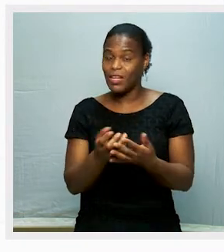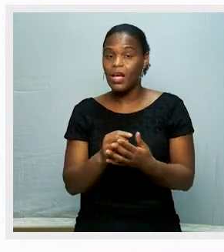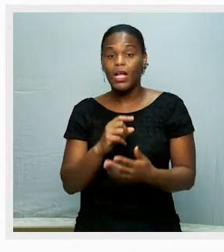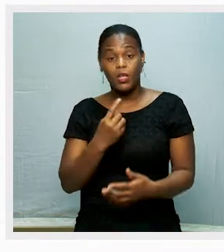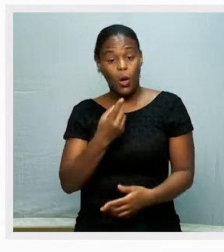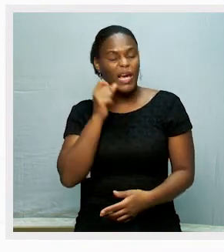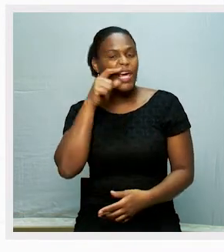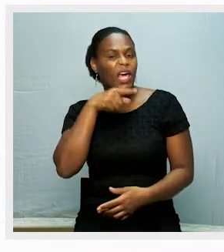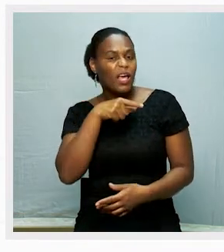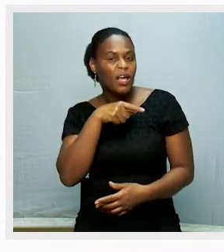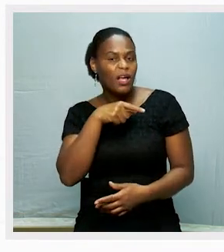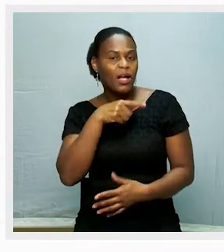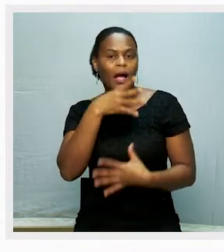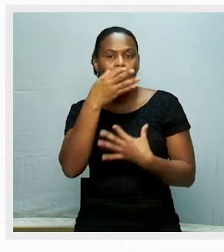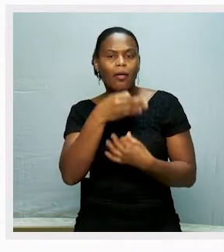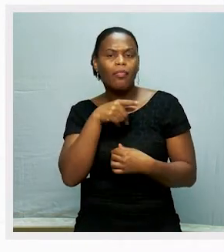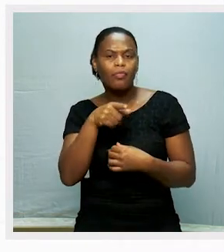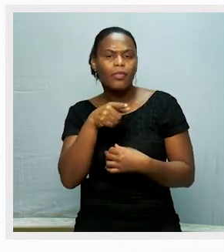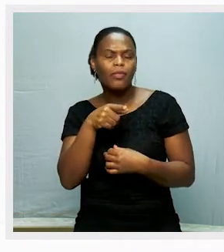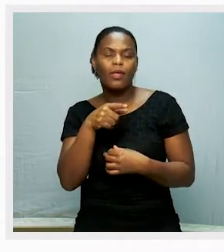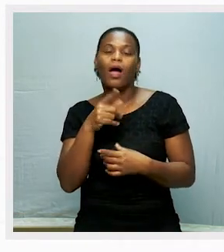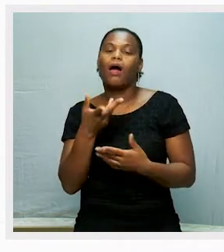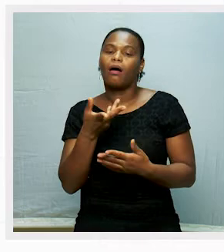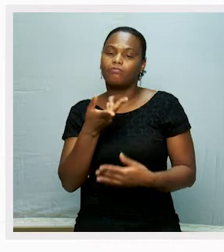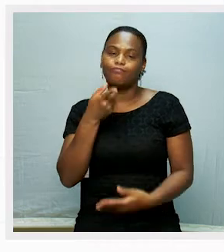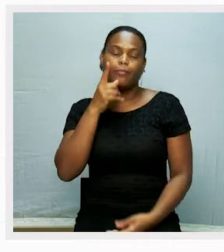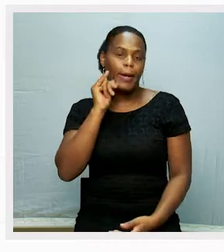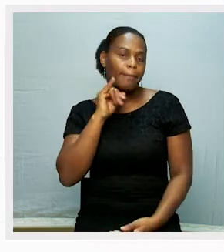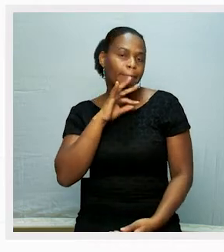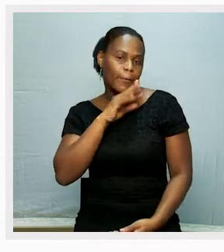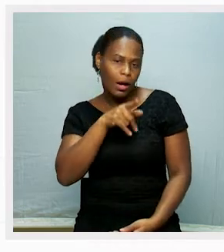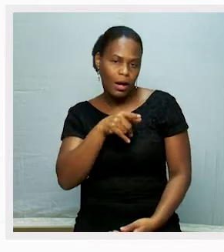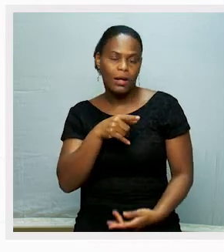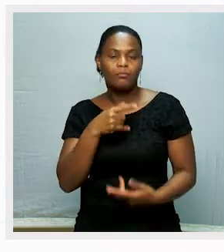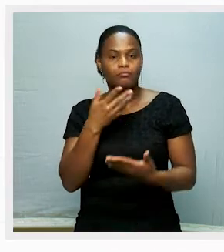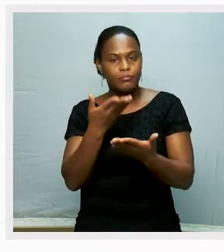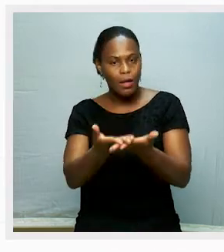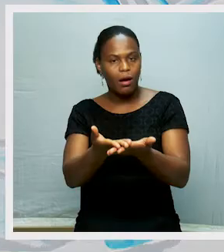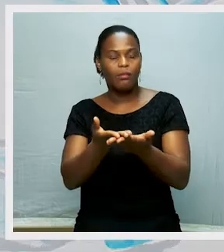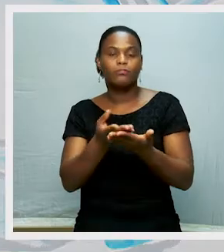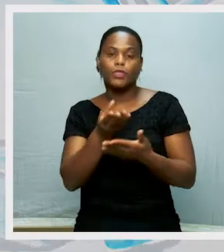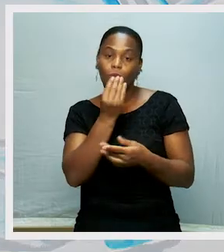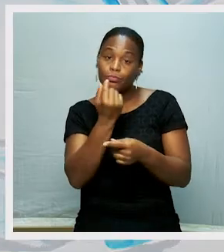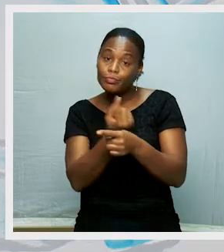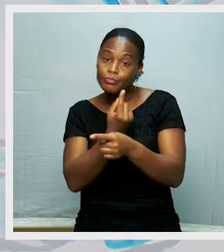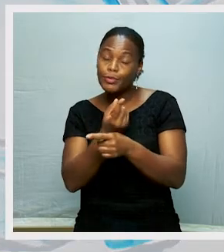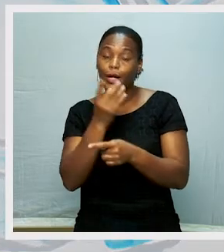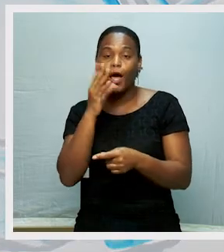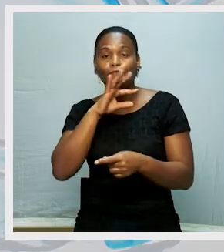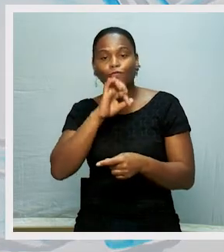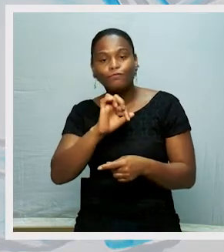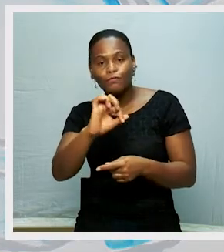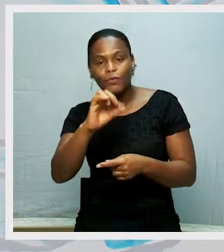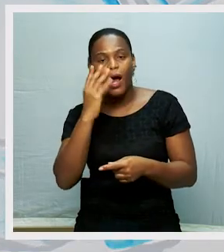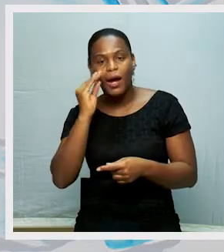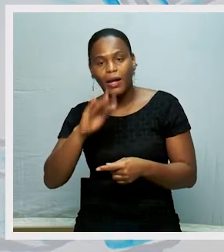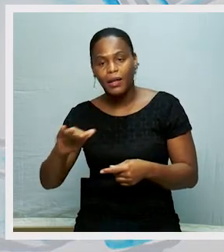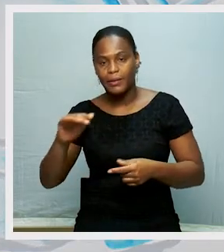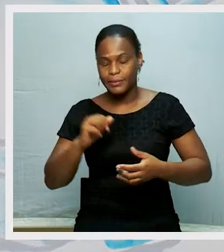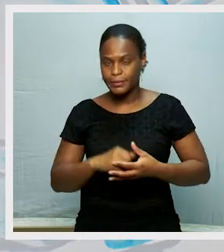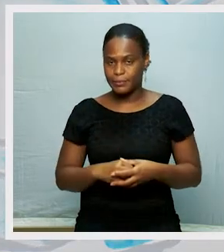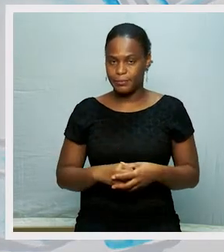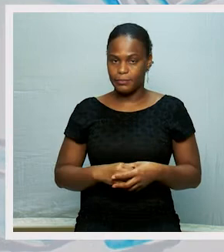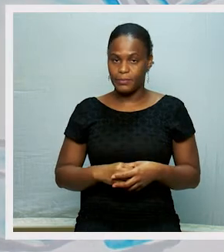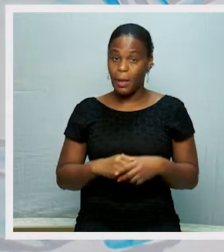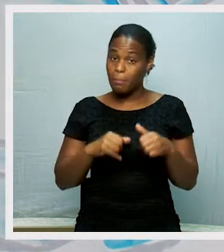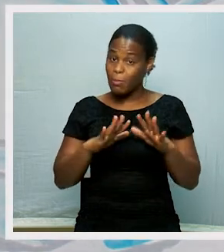E são os pais que devem garantir isto à sua criança. Só que há um